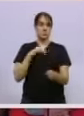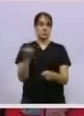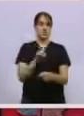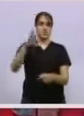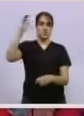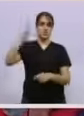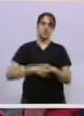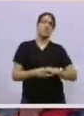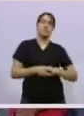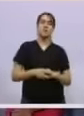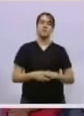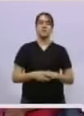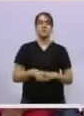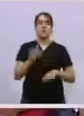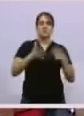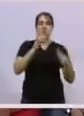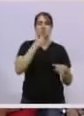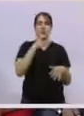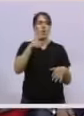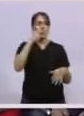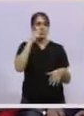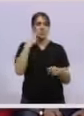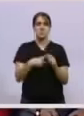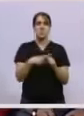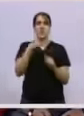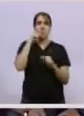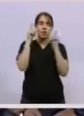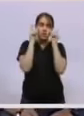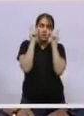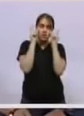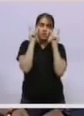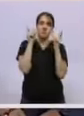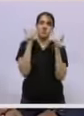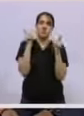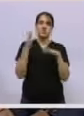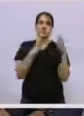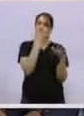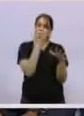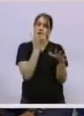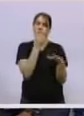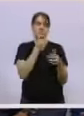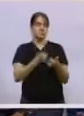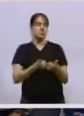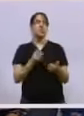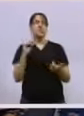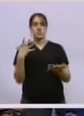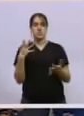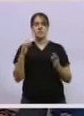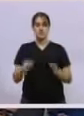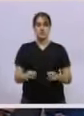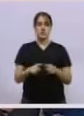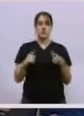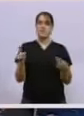Decepcionar-se com o humano, porque o humano é frágil, porque o humano tem sono, porque o humano fica mal-humorado, tudo bem. Mas